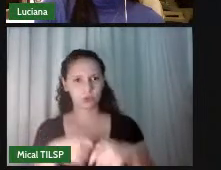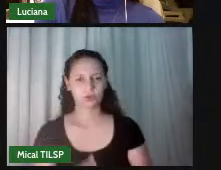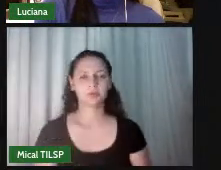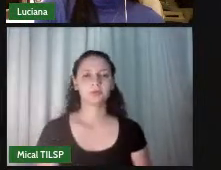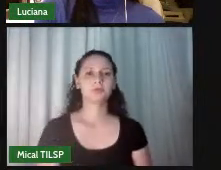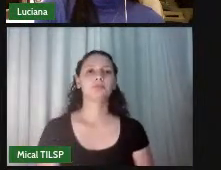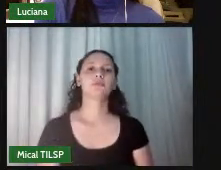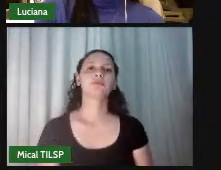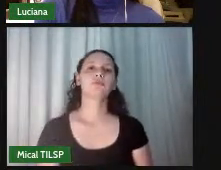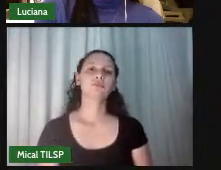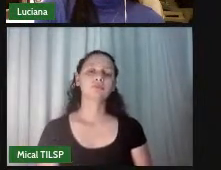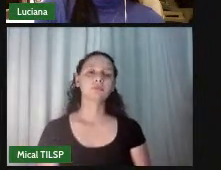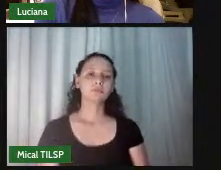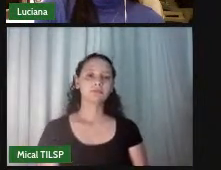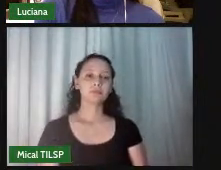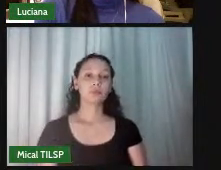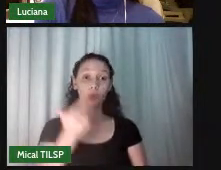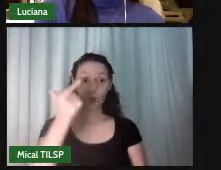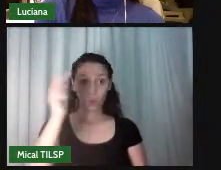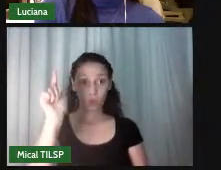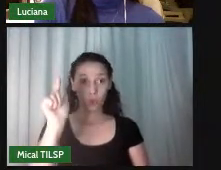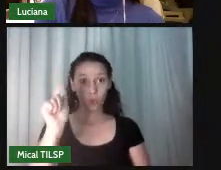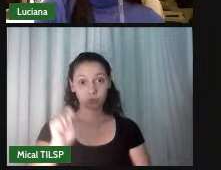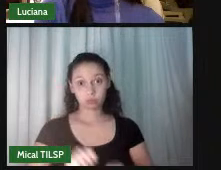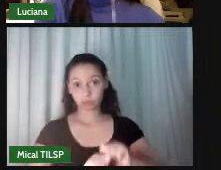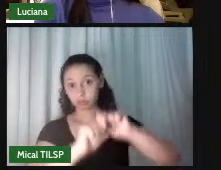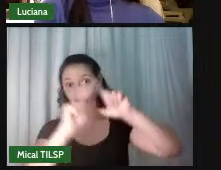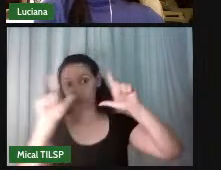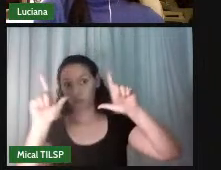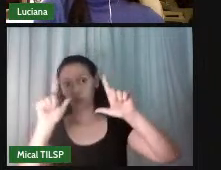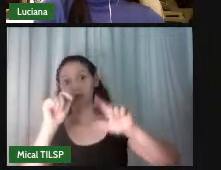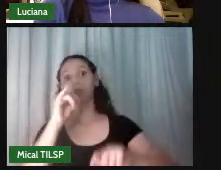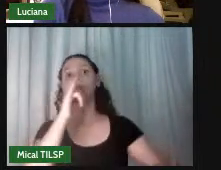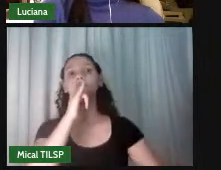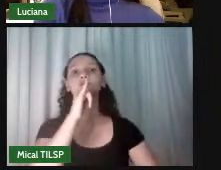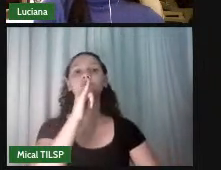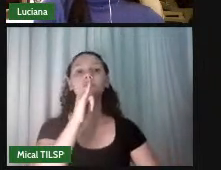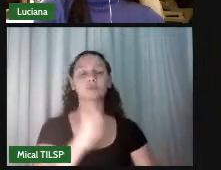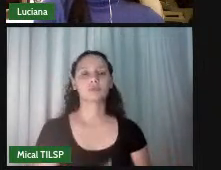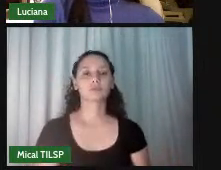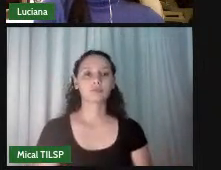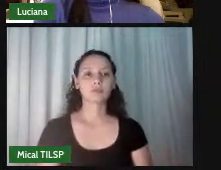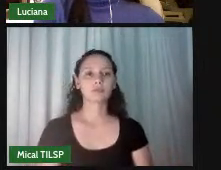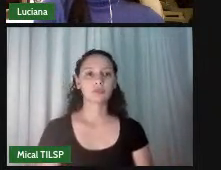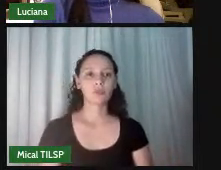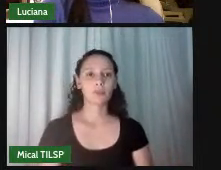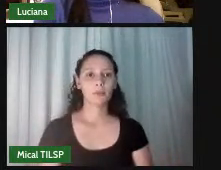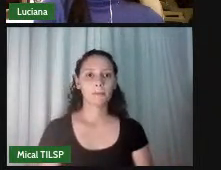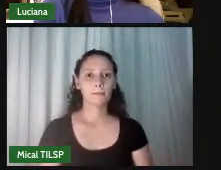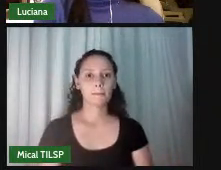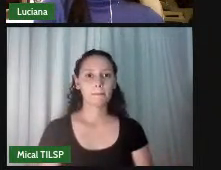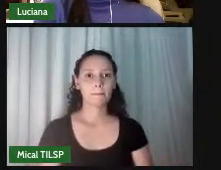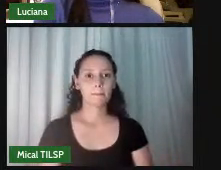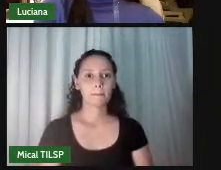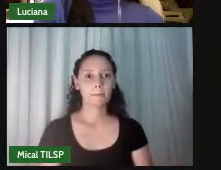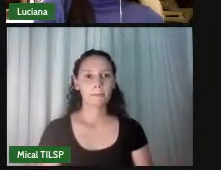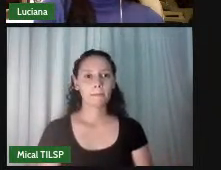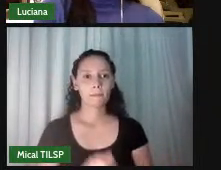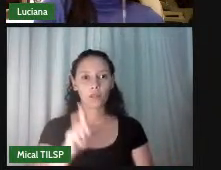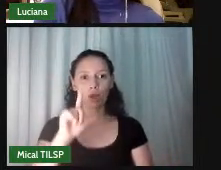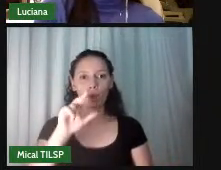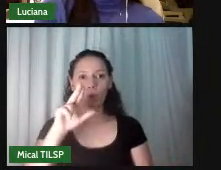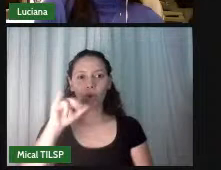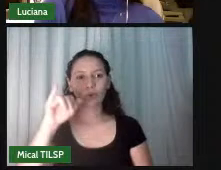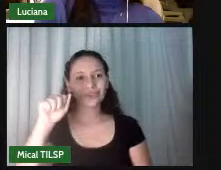situação, tá? Passar aqui para vocês um exemplo, né? De um caso, tá, Luciana? É até interessante